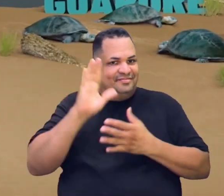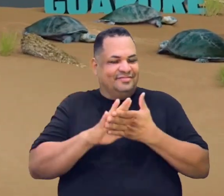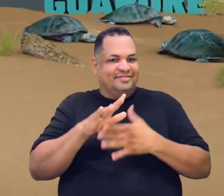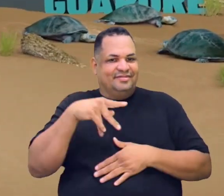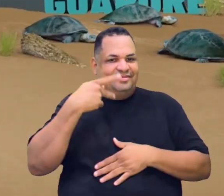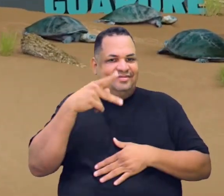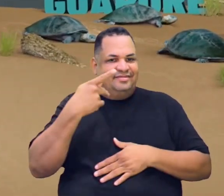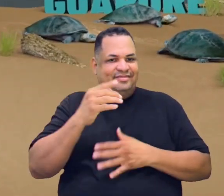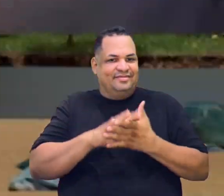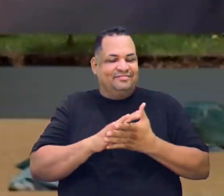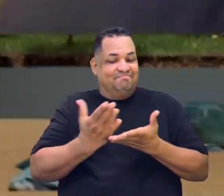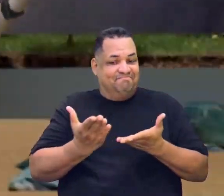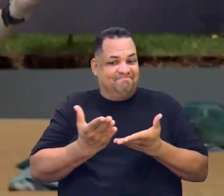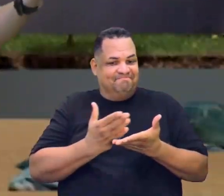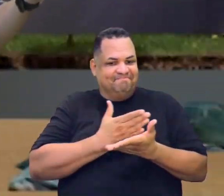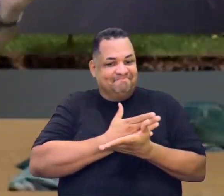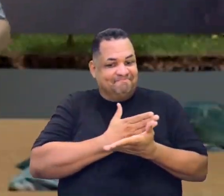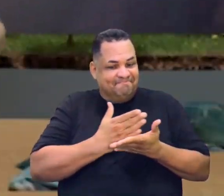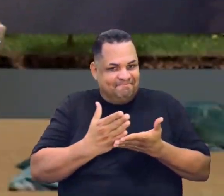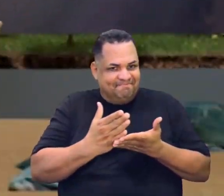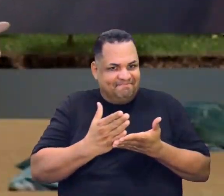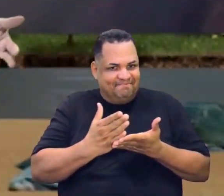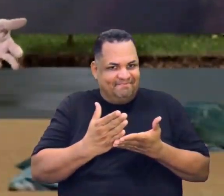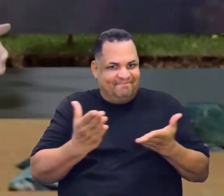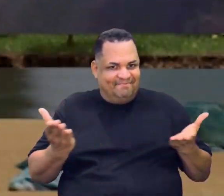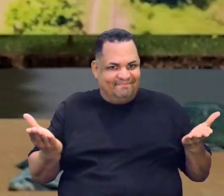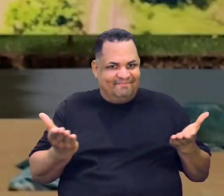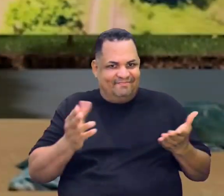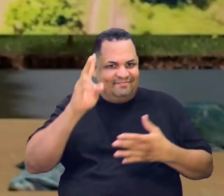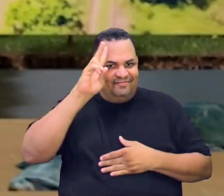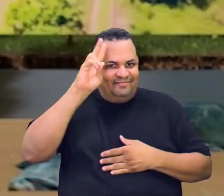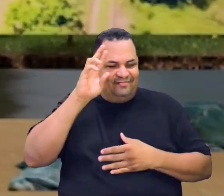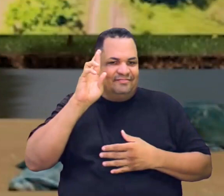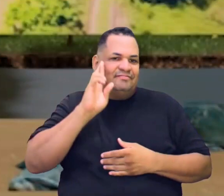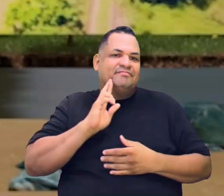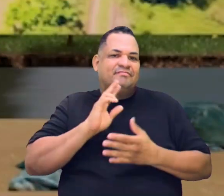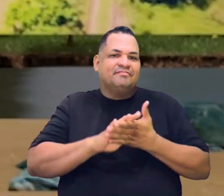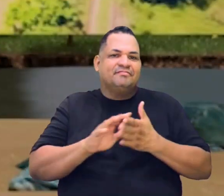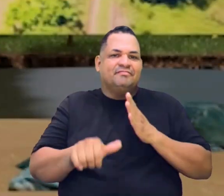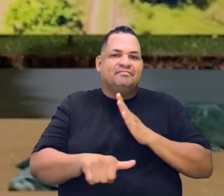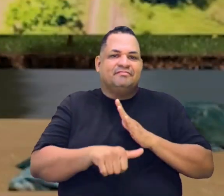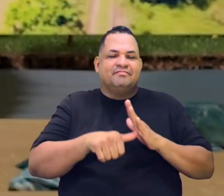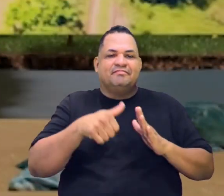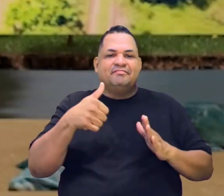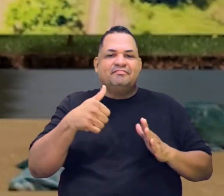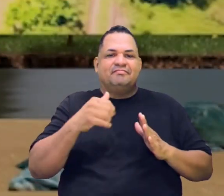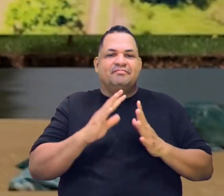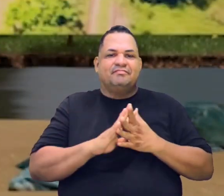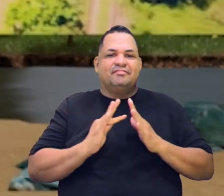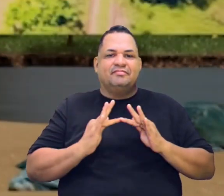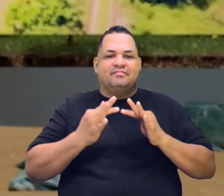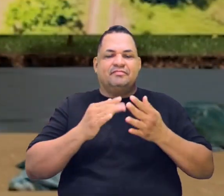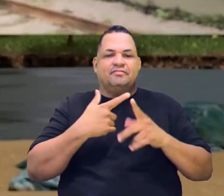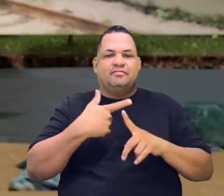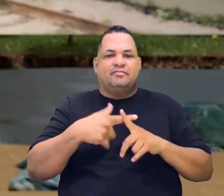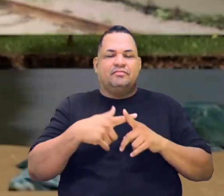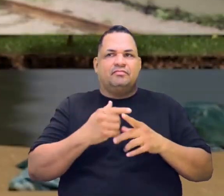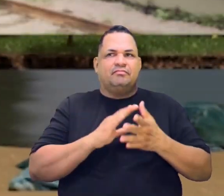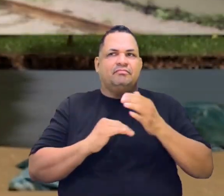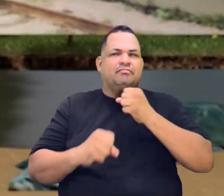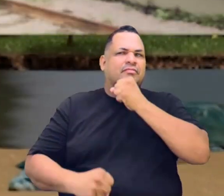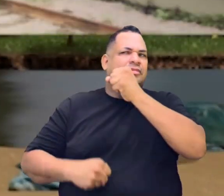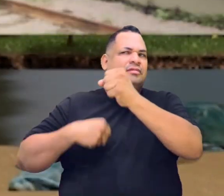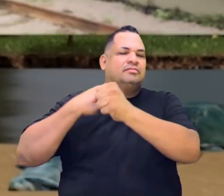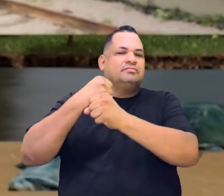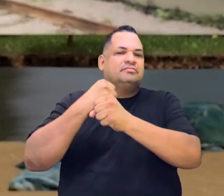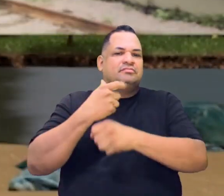nossa primeira estreia, que é História de Rondônia, que vai ser a primeira e a última agora. Sabe por quê? Porque ano que vem